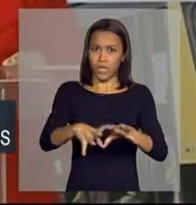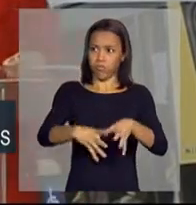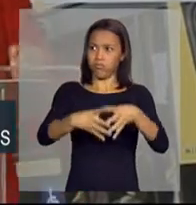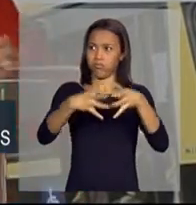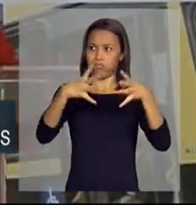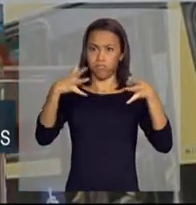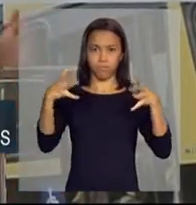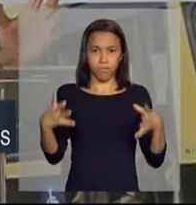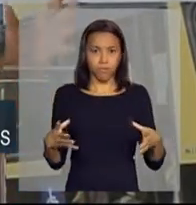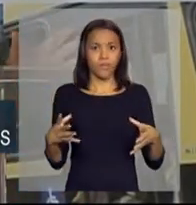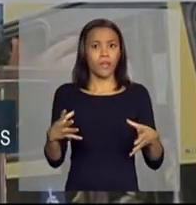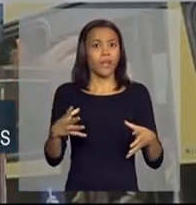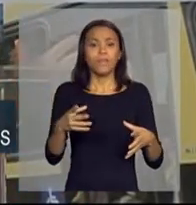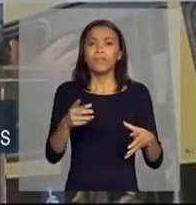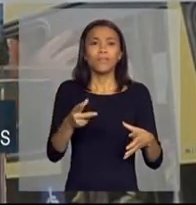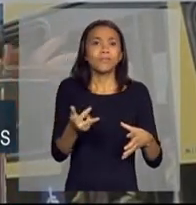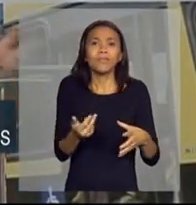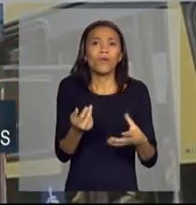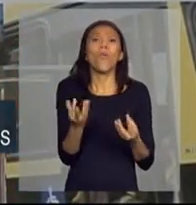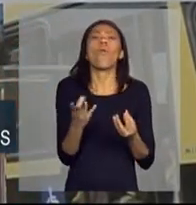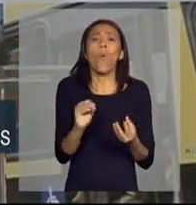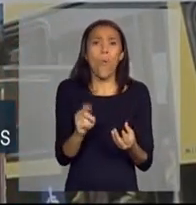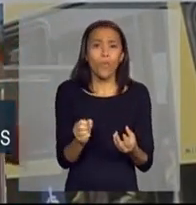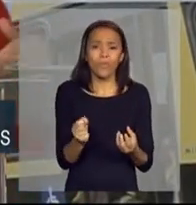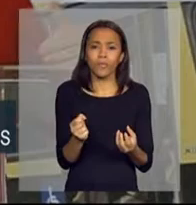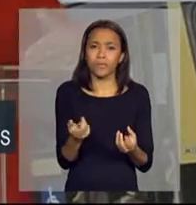pujança, não se ligue, né,